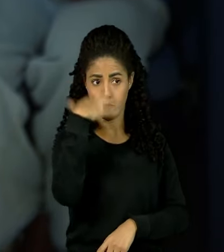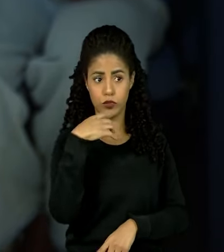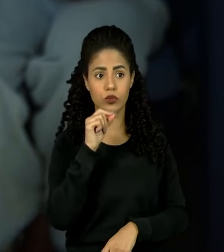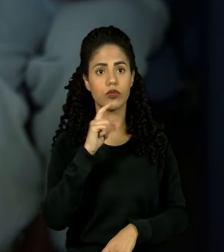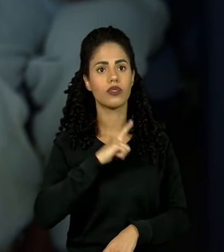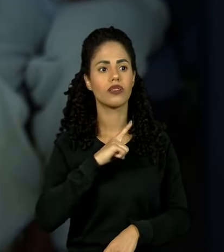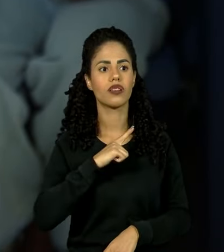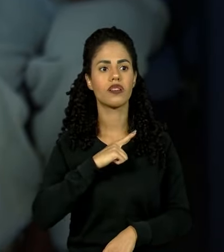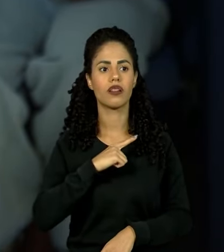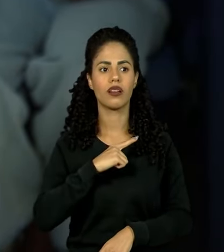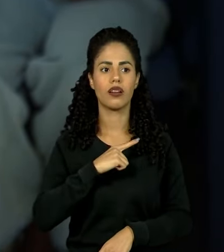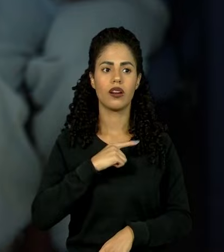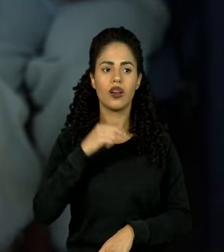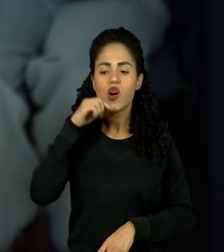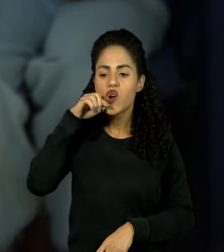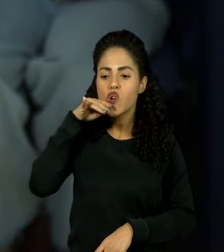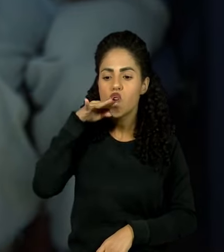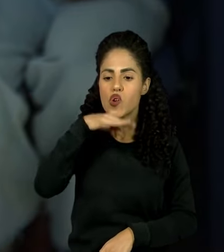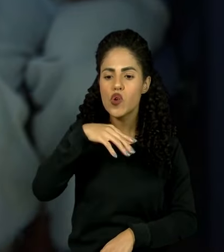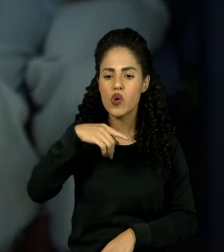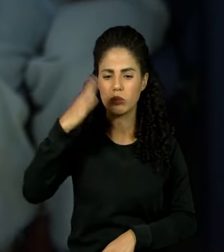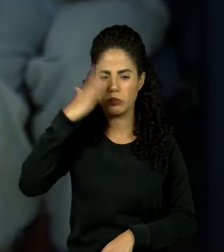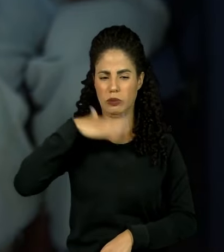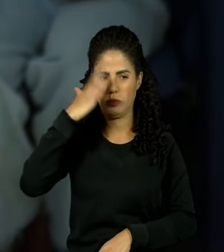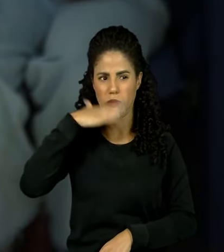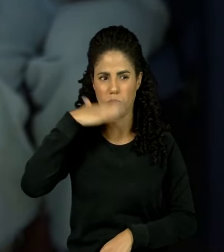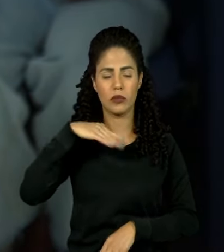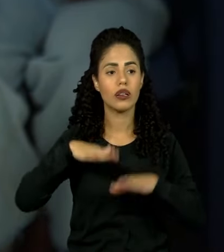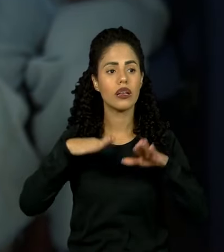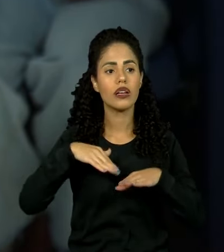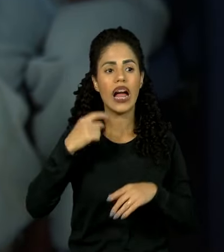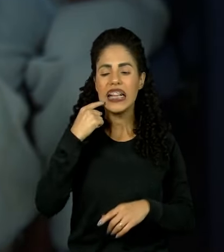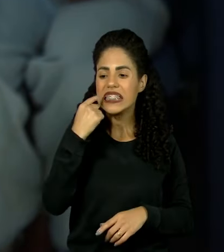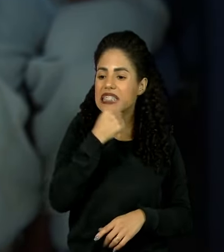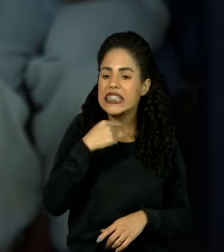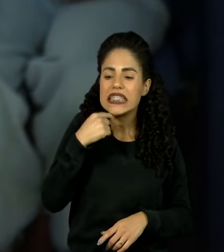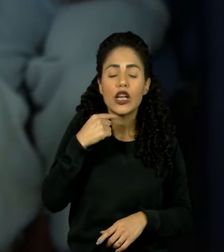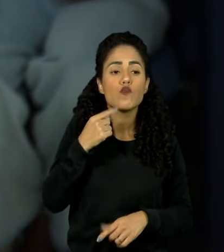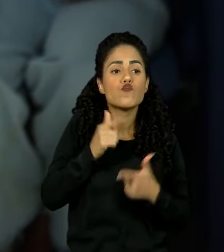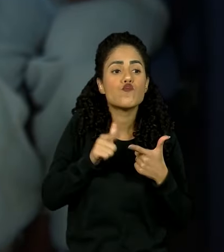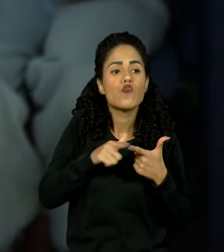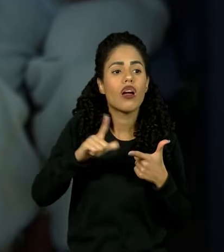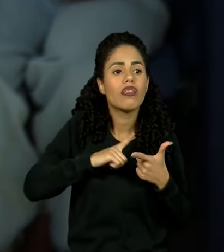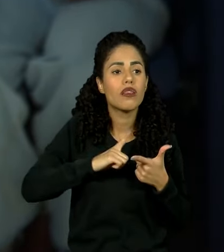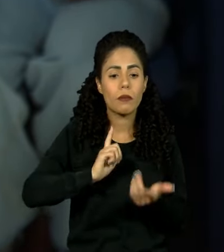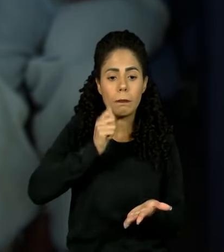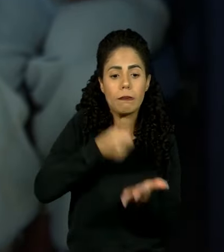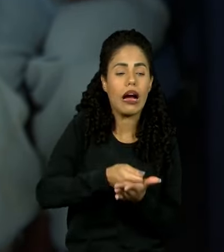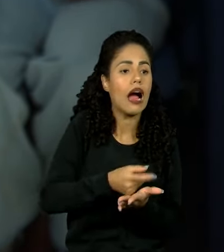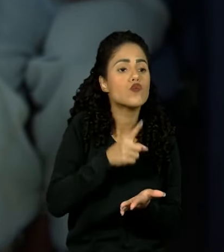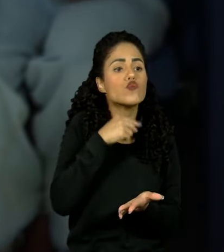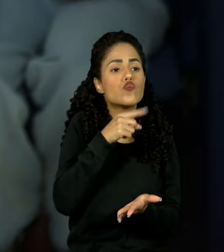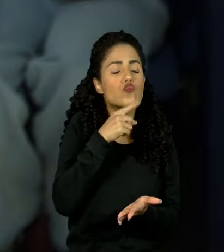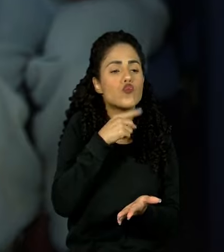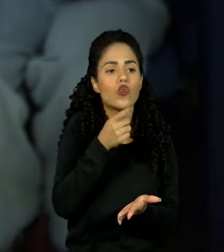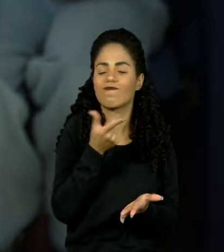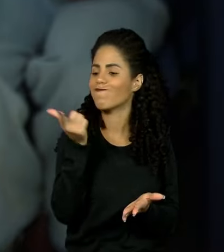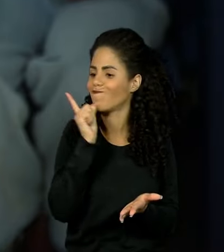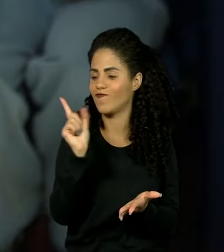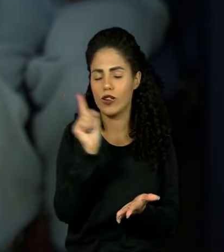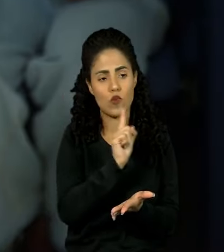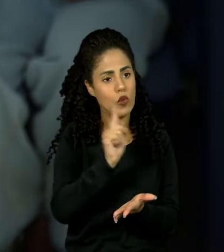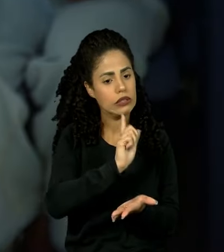é de mau hálito porque a pessoa ela tem um problema de dentição ela não consegue o dentista ela não tem como pagar o dentista não tem condições para